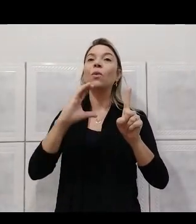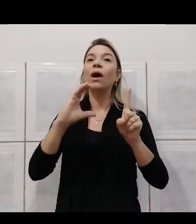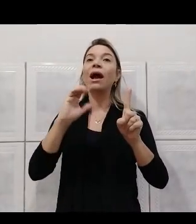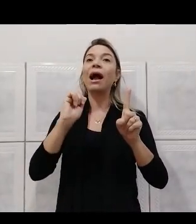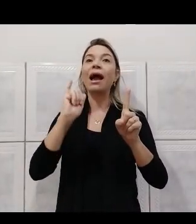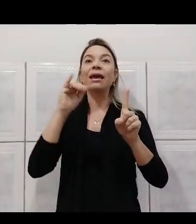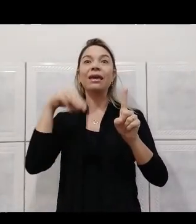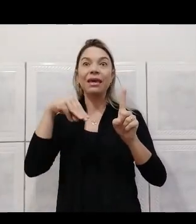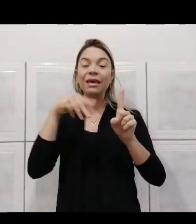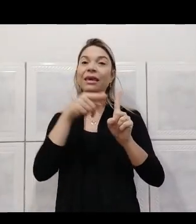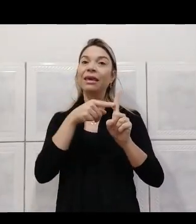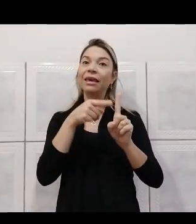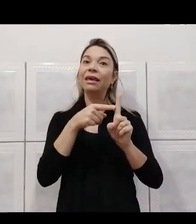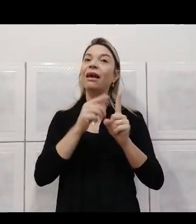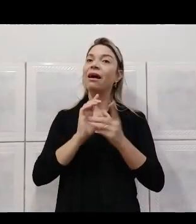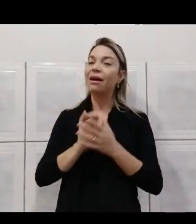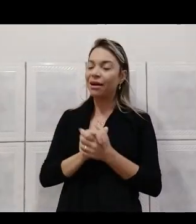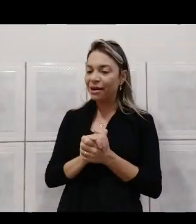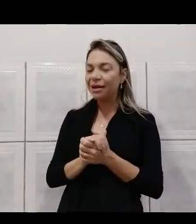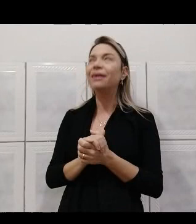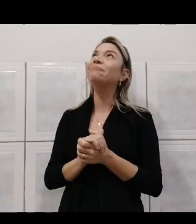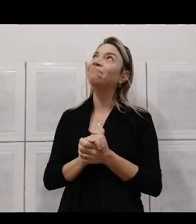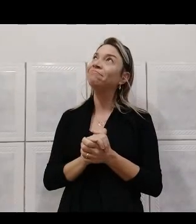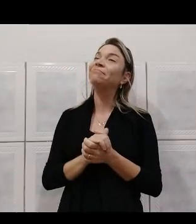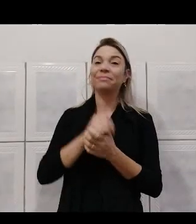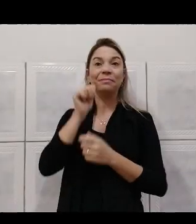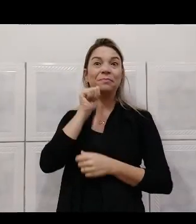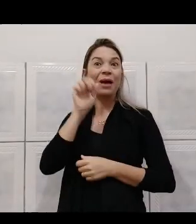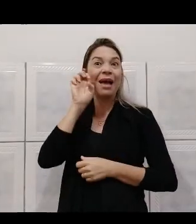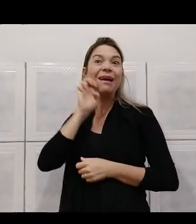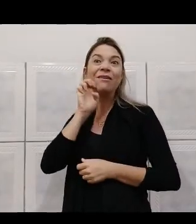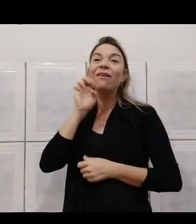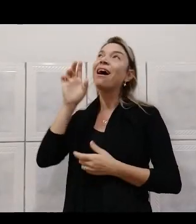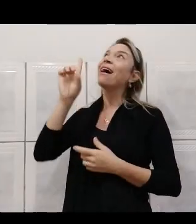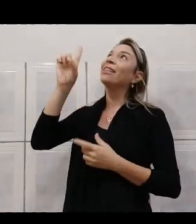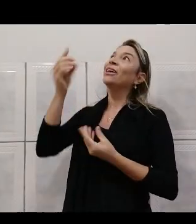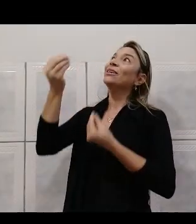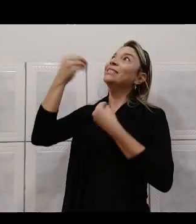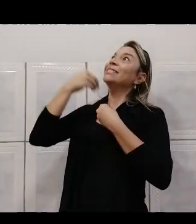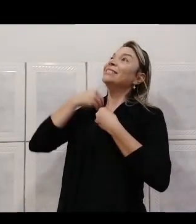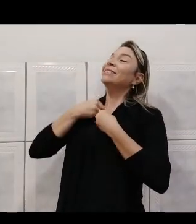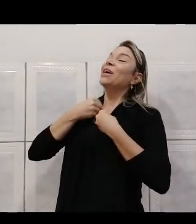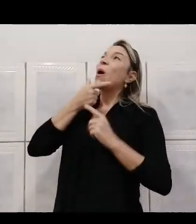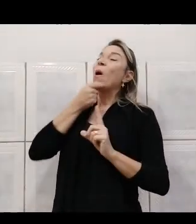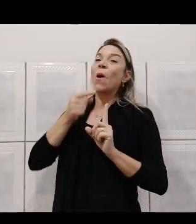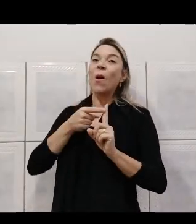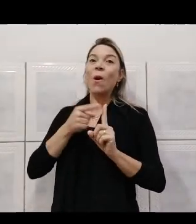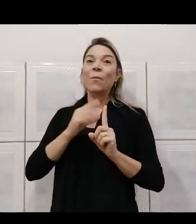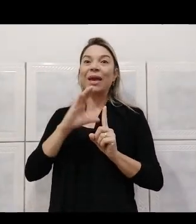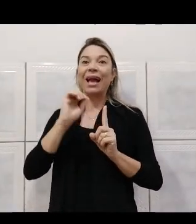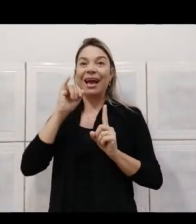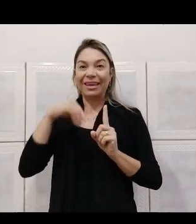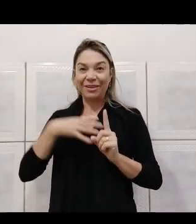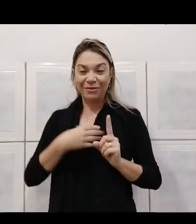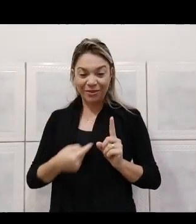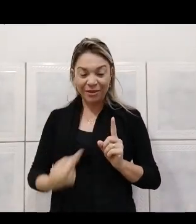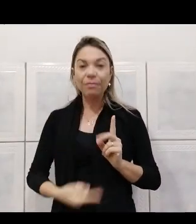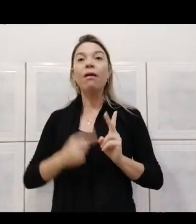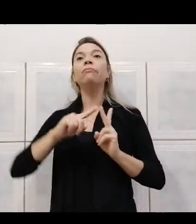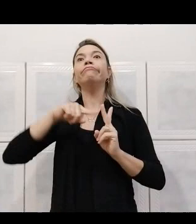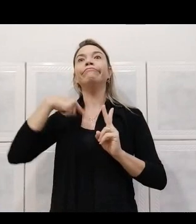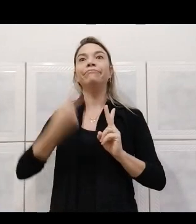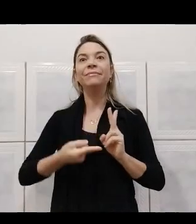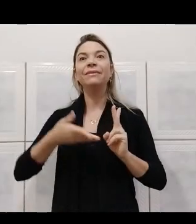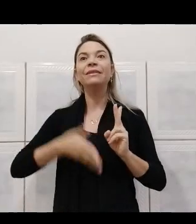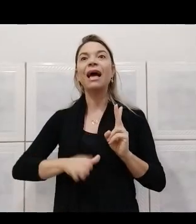um varão com o auxílio do Senhor. Depois deu à luz a Abel, seu irmão. Abel foi pastor